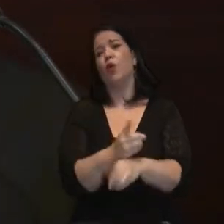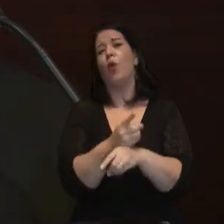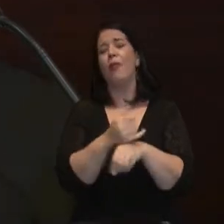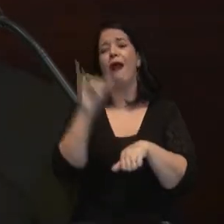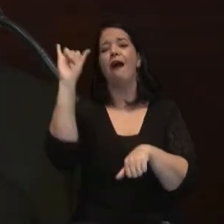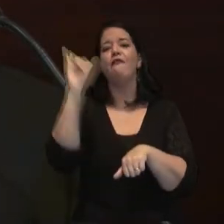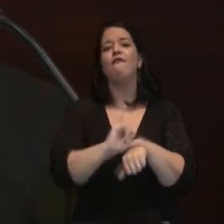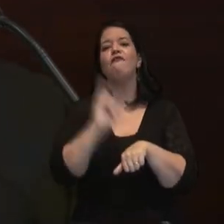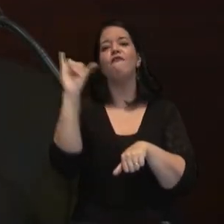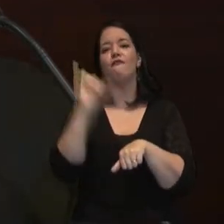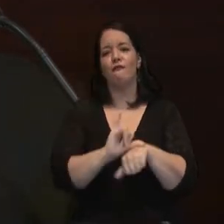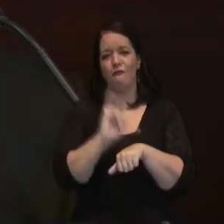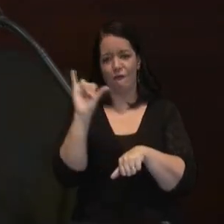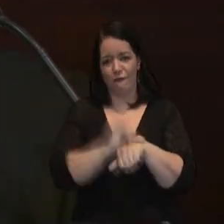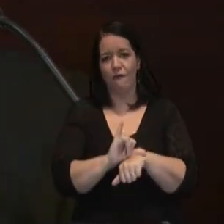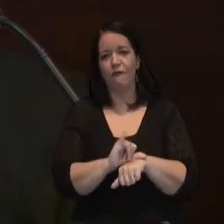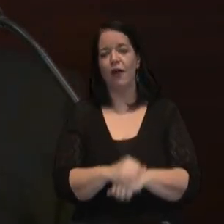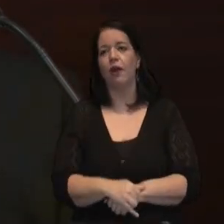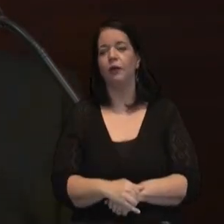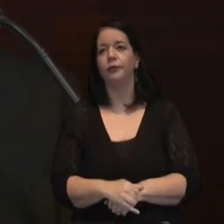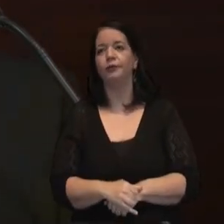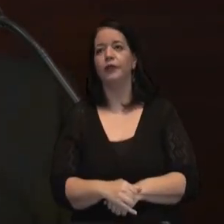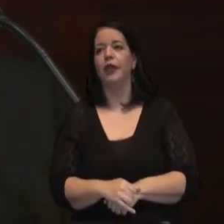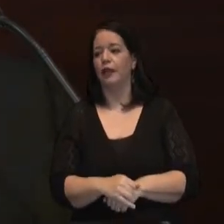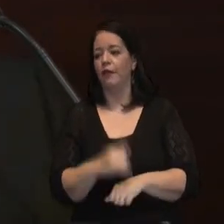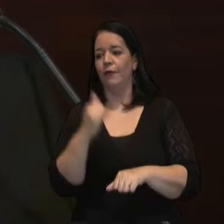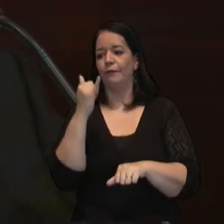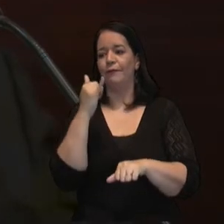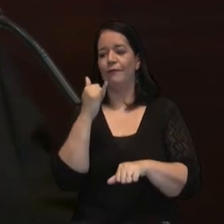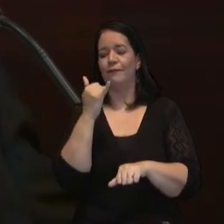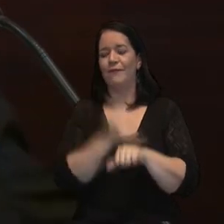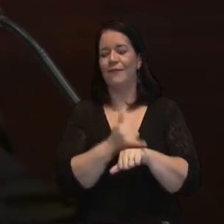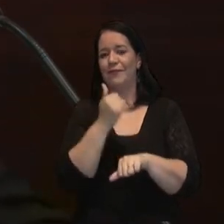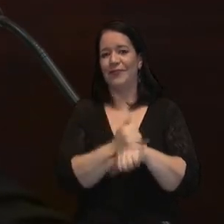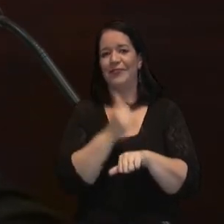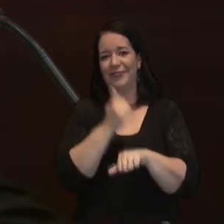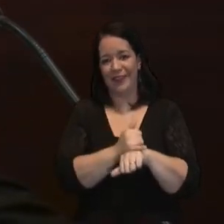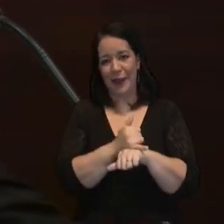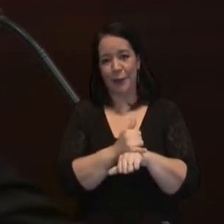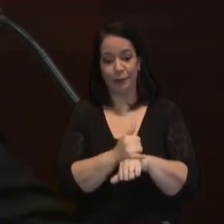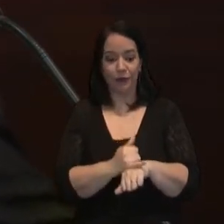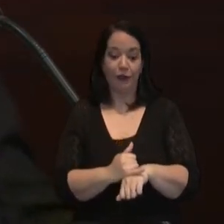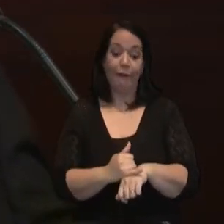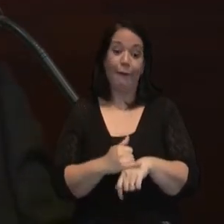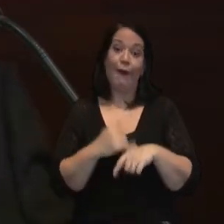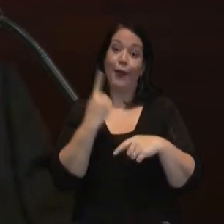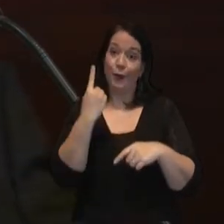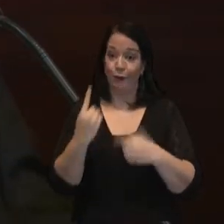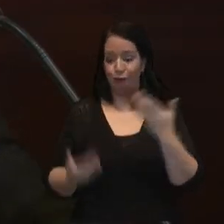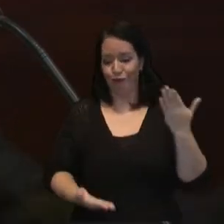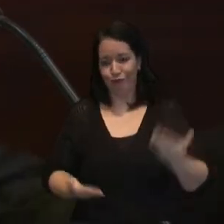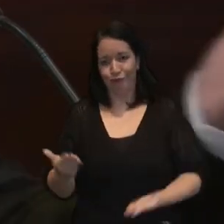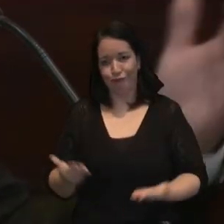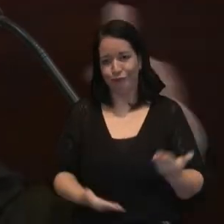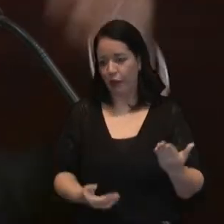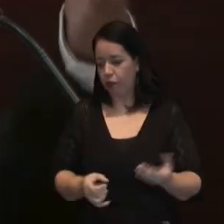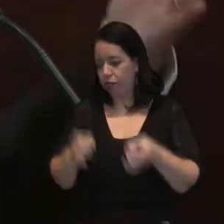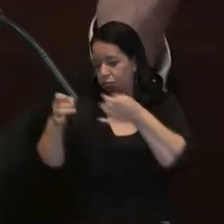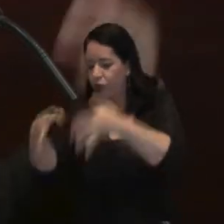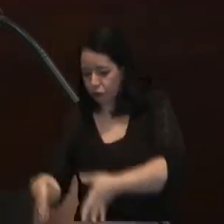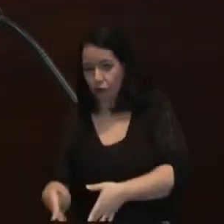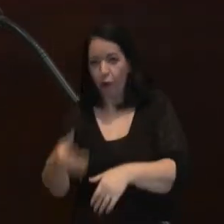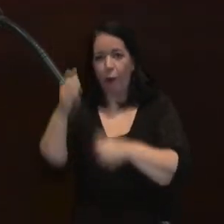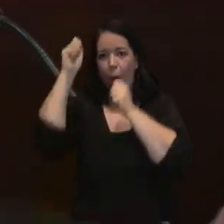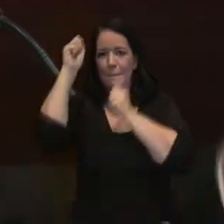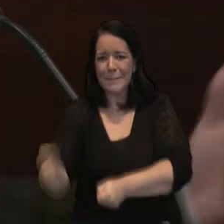Em determinado momento, os meninos deixaram cair no rio e disseram: meu pai, nós perdemos a ferramenta, não temos dinheiro para poder resgatá-la e nem